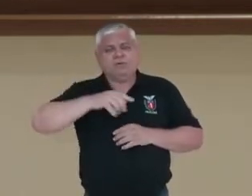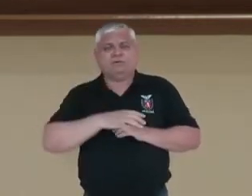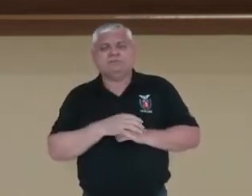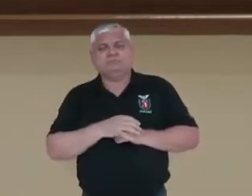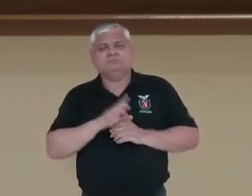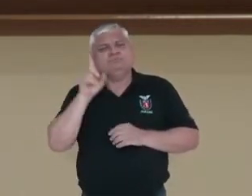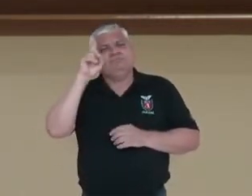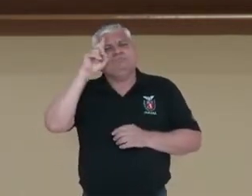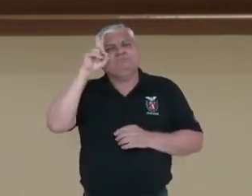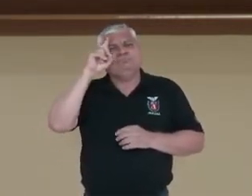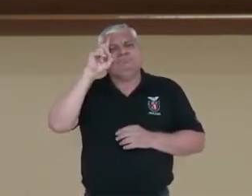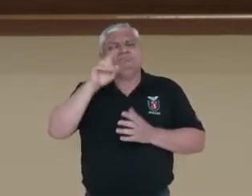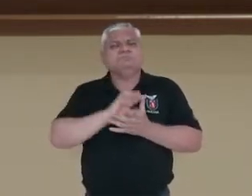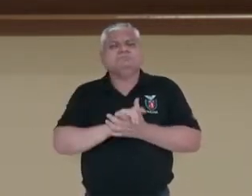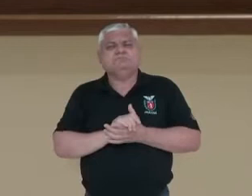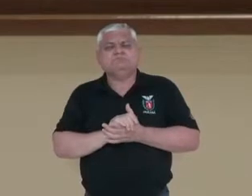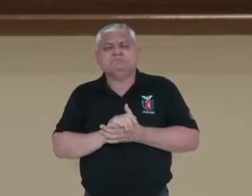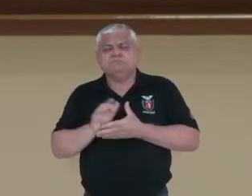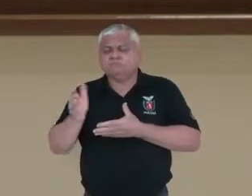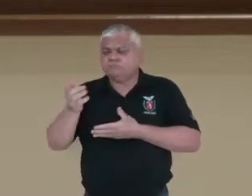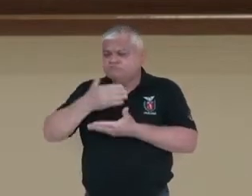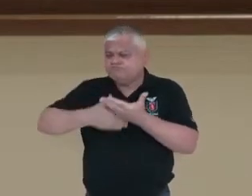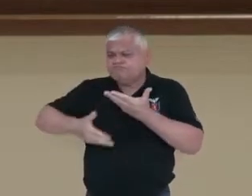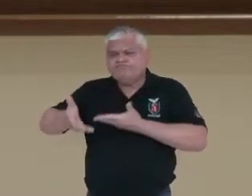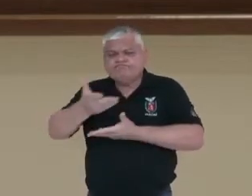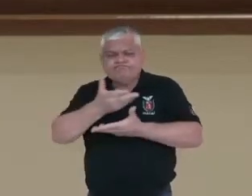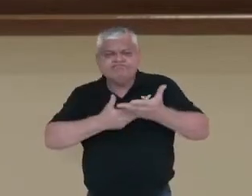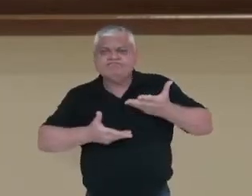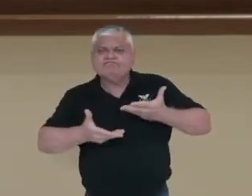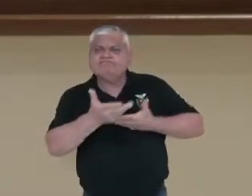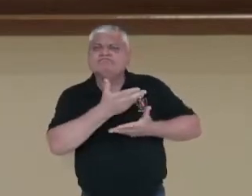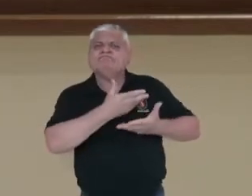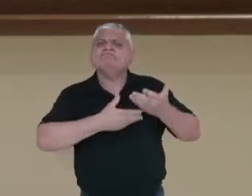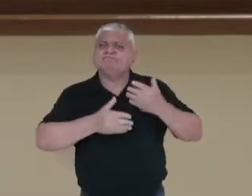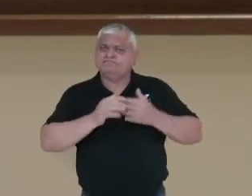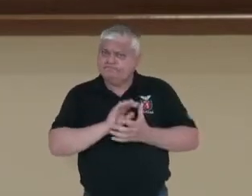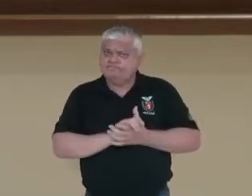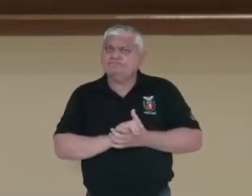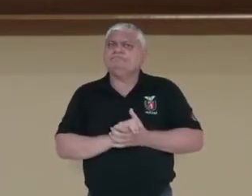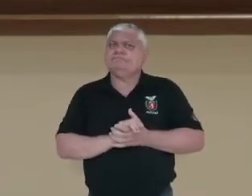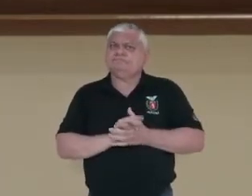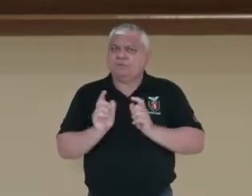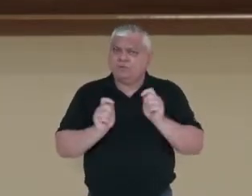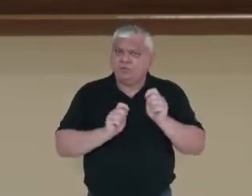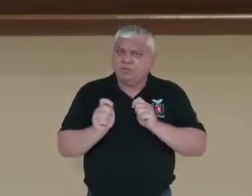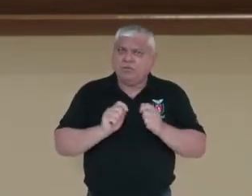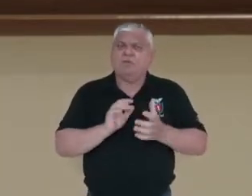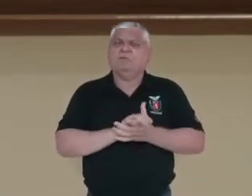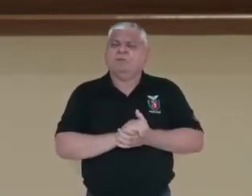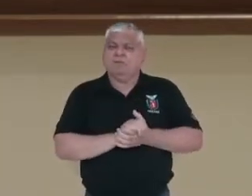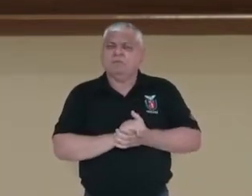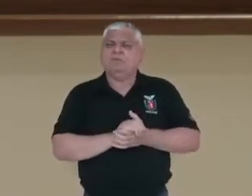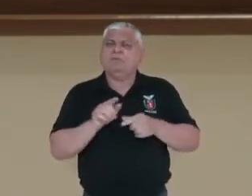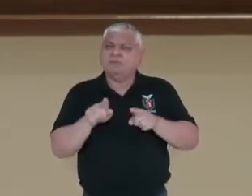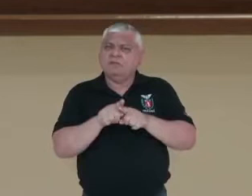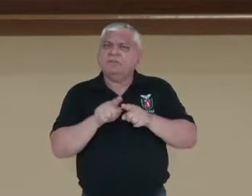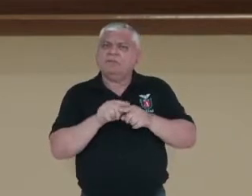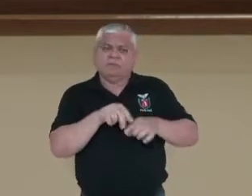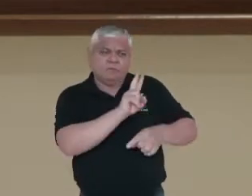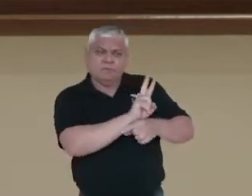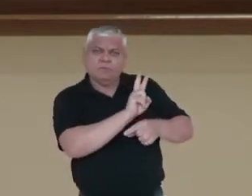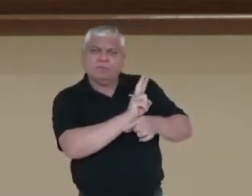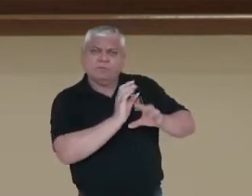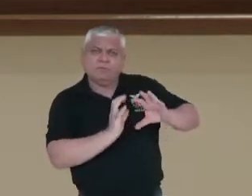a gente consegue conviver, ter um desenvolvimento econômico e manter a